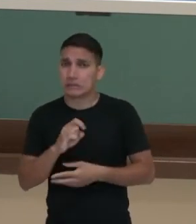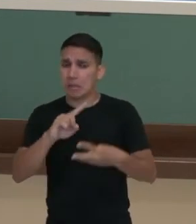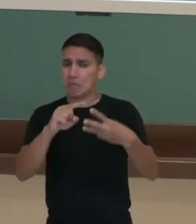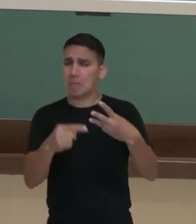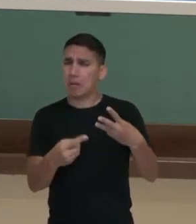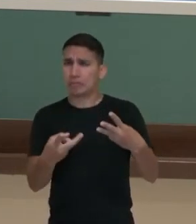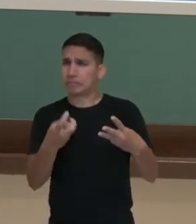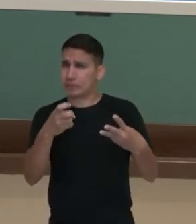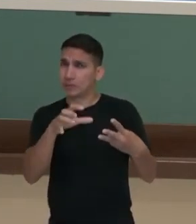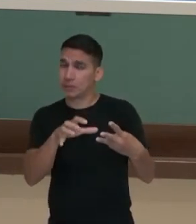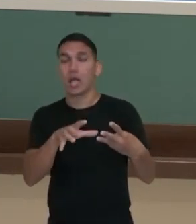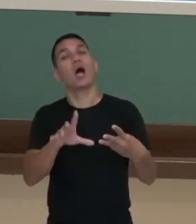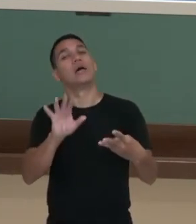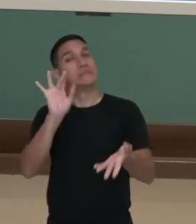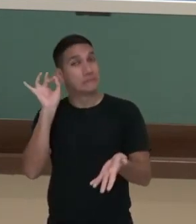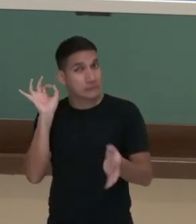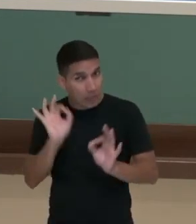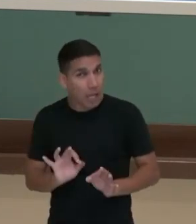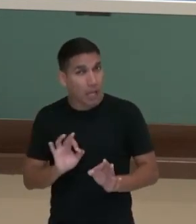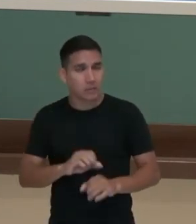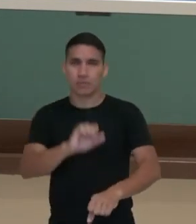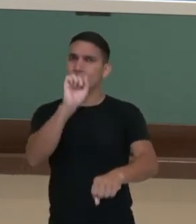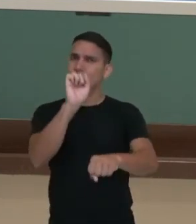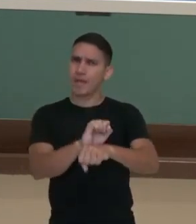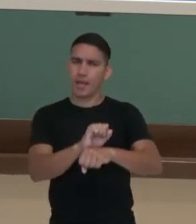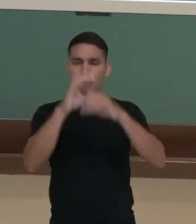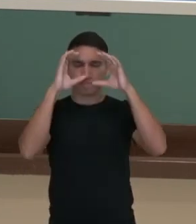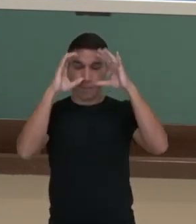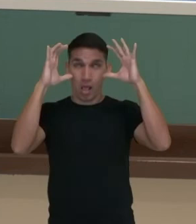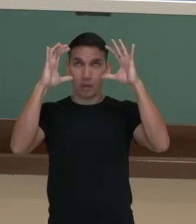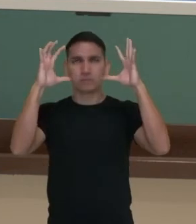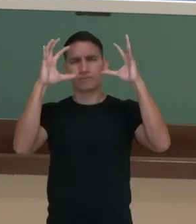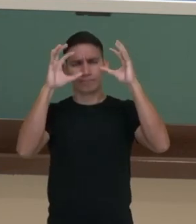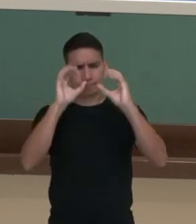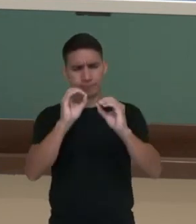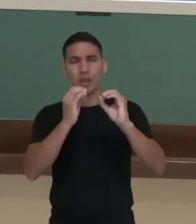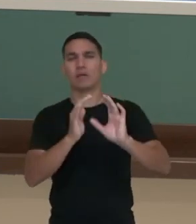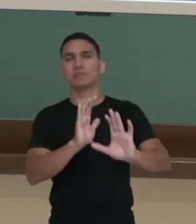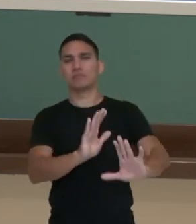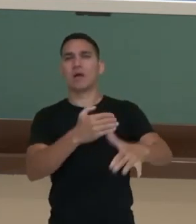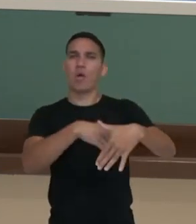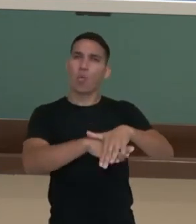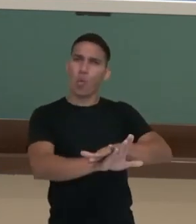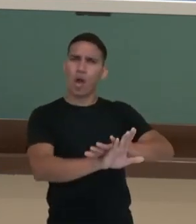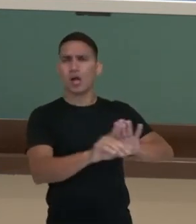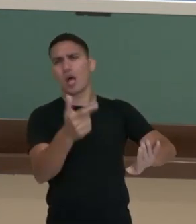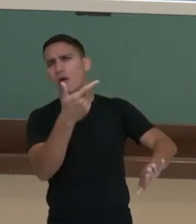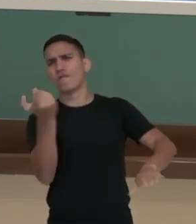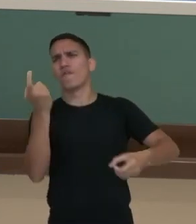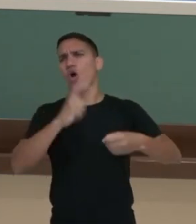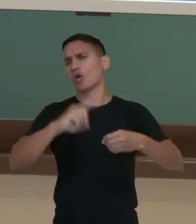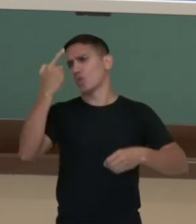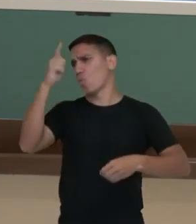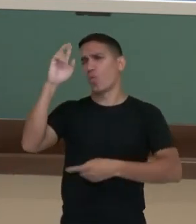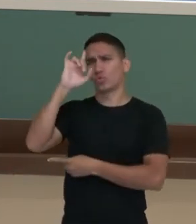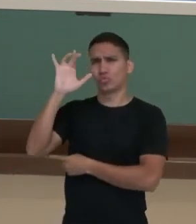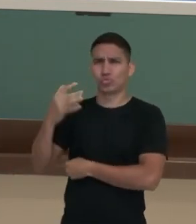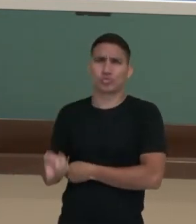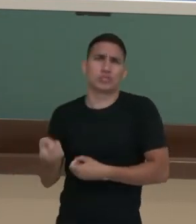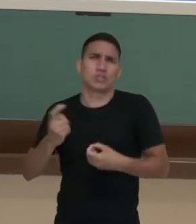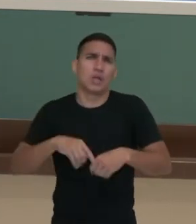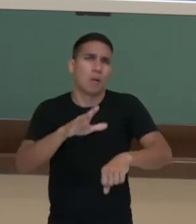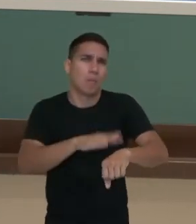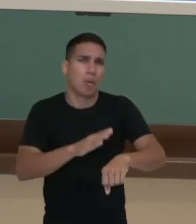aparecer, o ideal é você dar uma parada, dar um tempo, né? Deixa para voltar no dia seguinte, por exemplo,